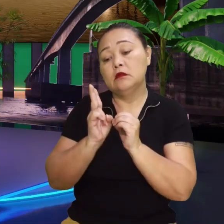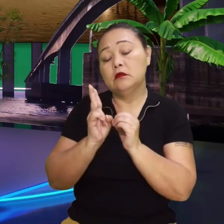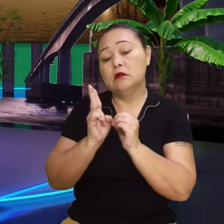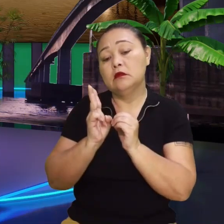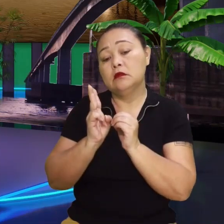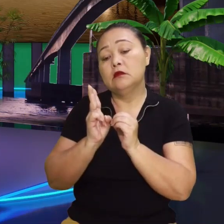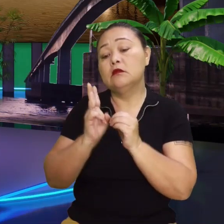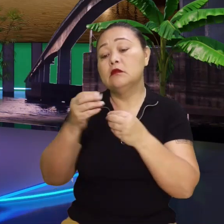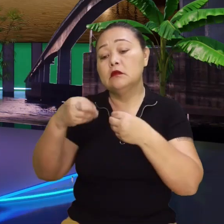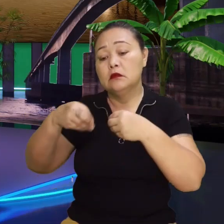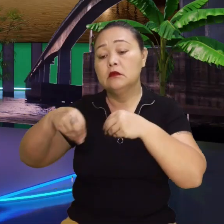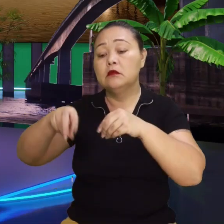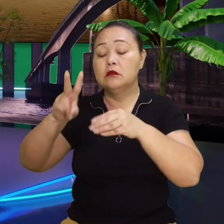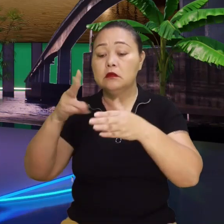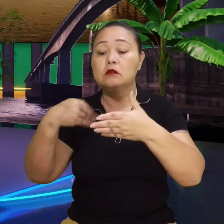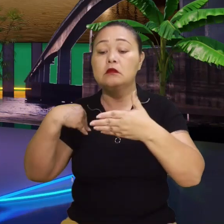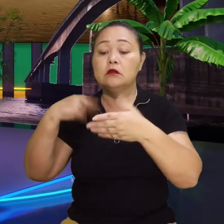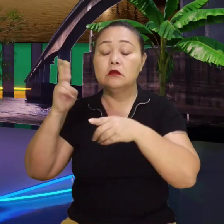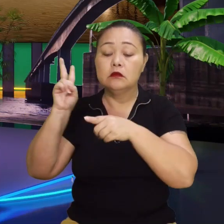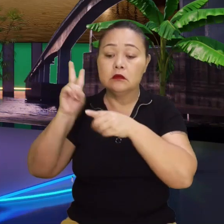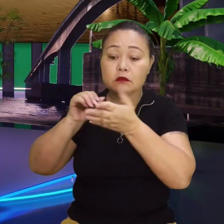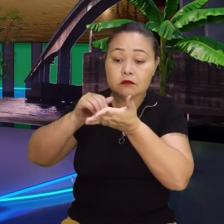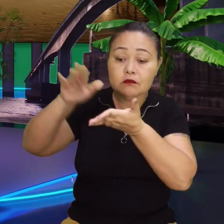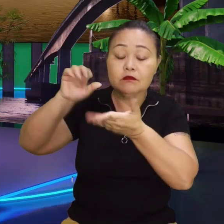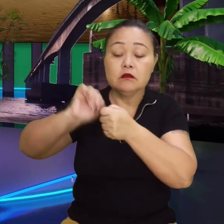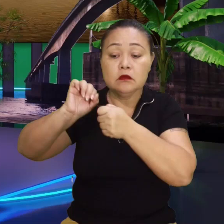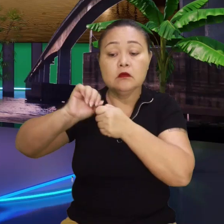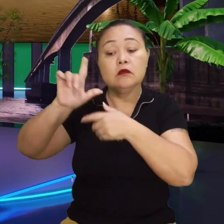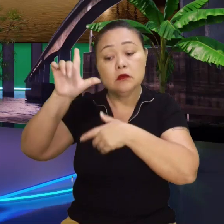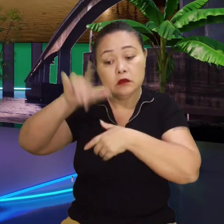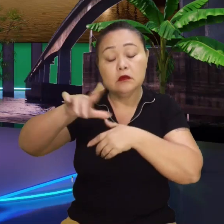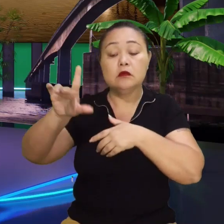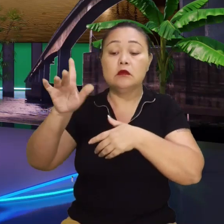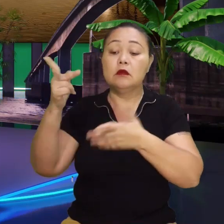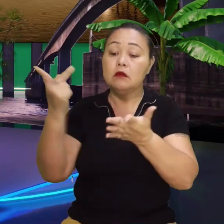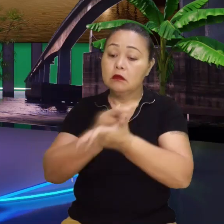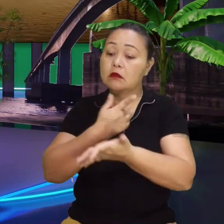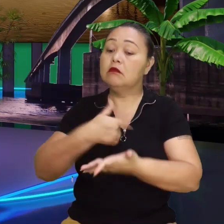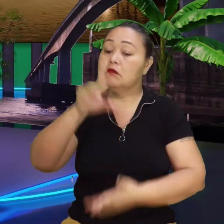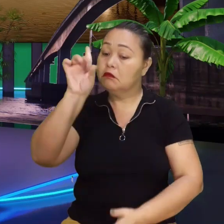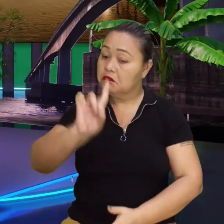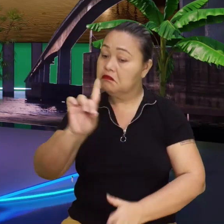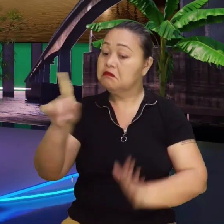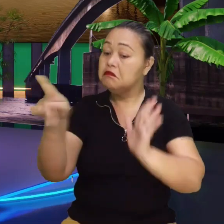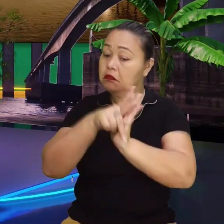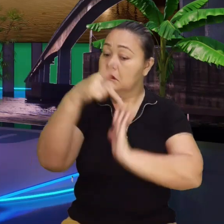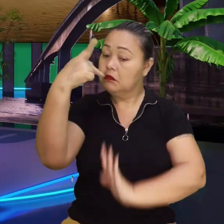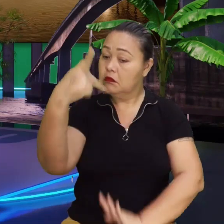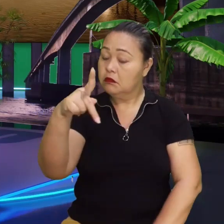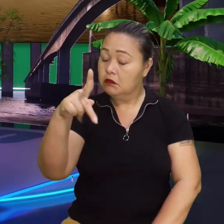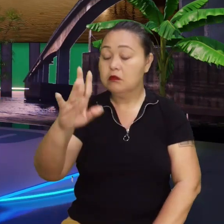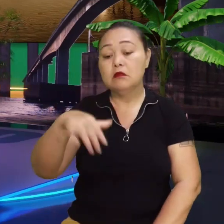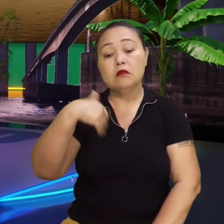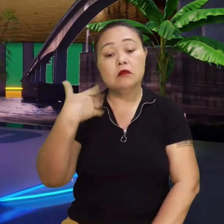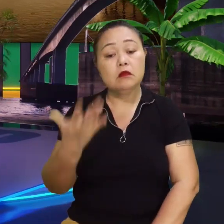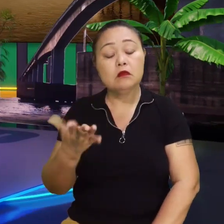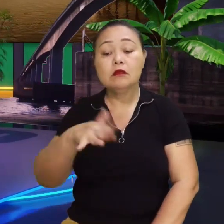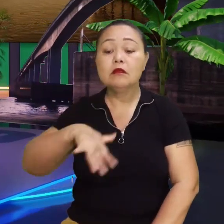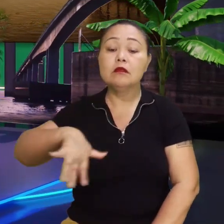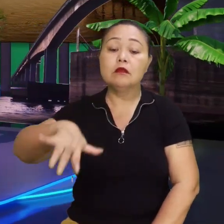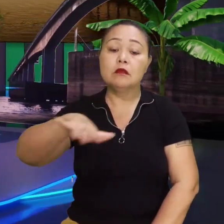defendendo o que já é de lei de fato o direito deles então